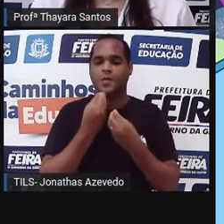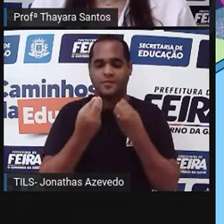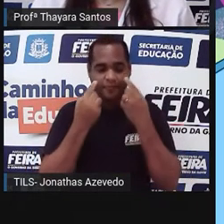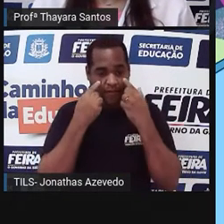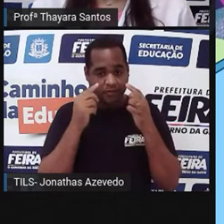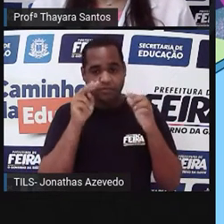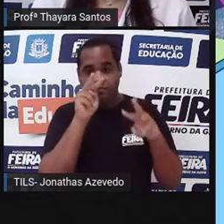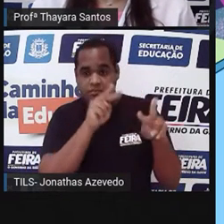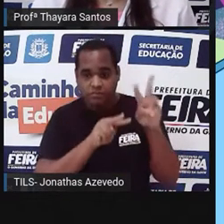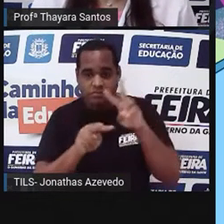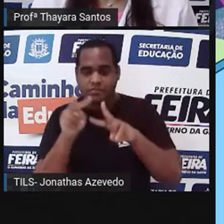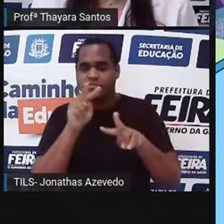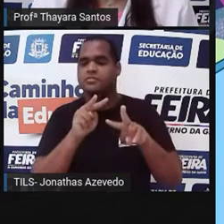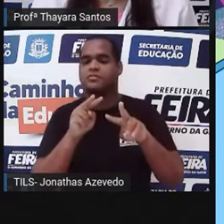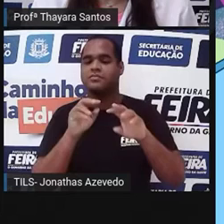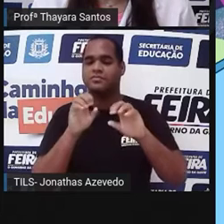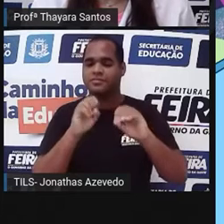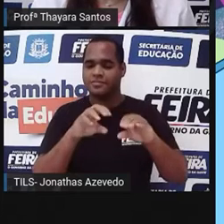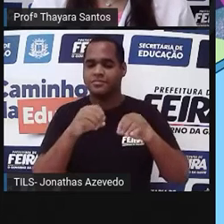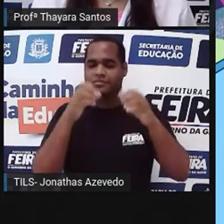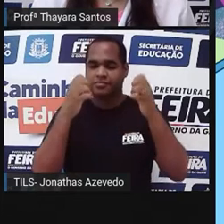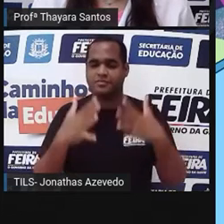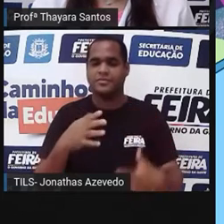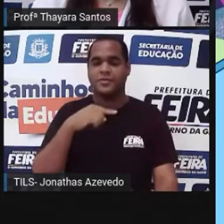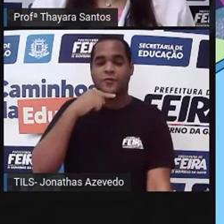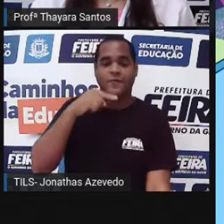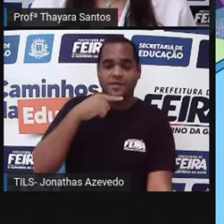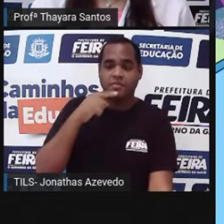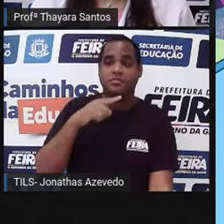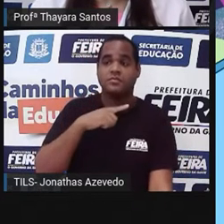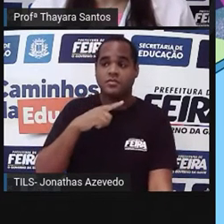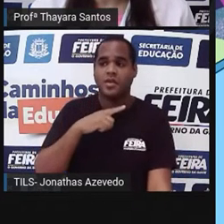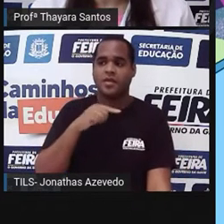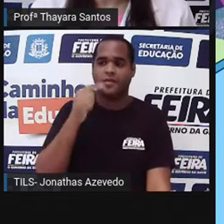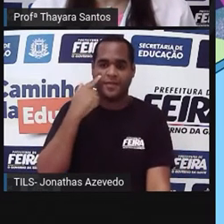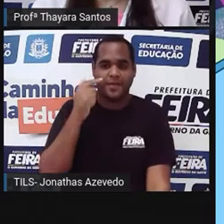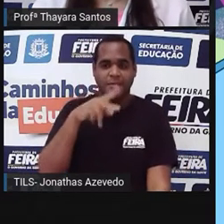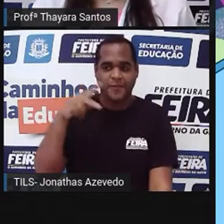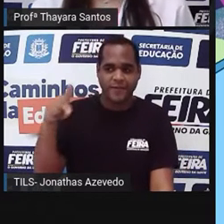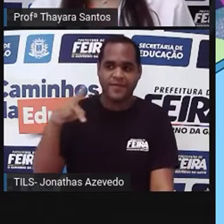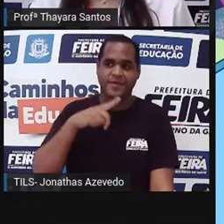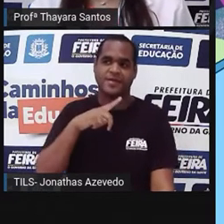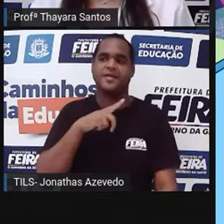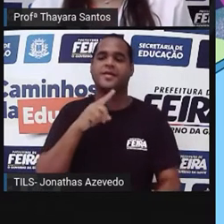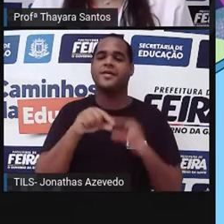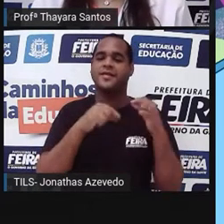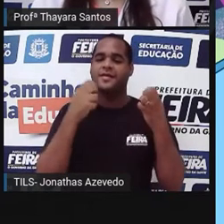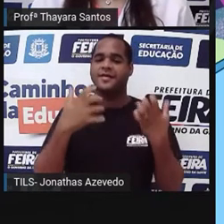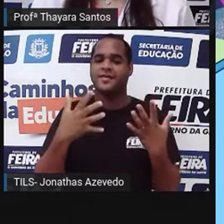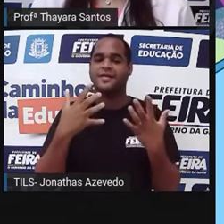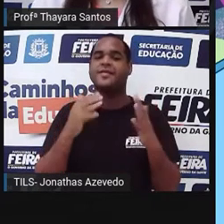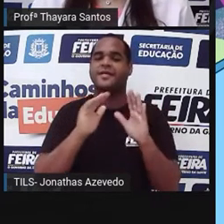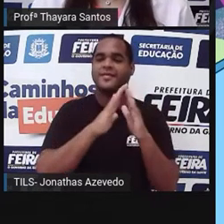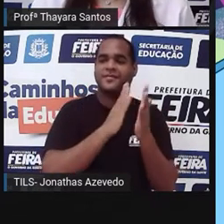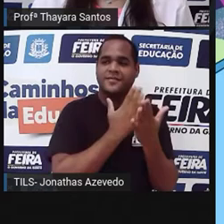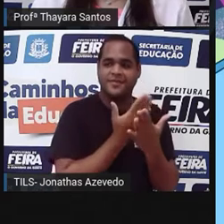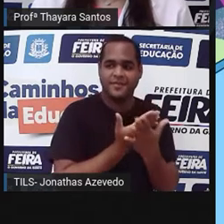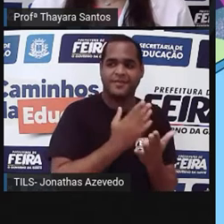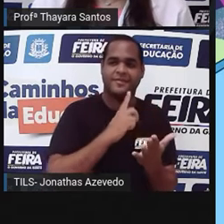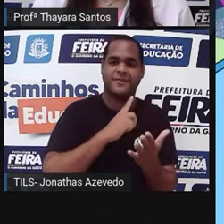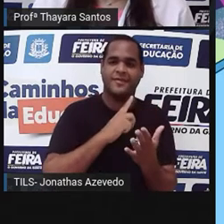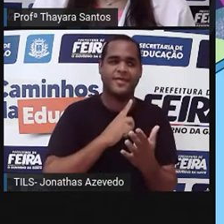estão participando, está gerando dúvidas aí para vocês tirarem com os professores quando vocês estiverem na escola. Então, tudo isso é